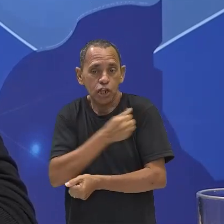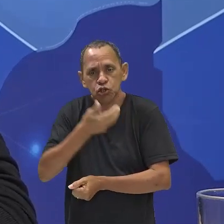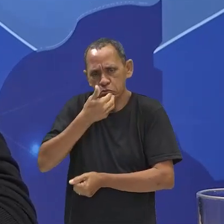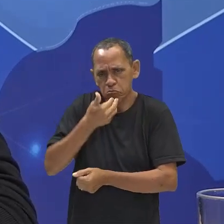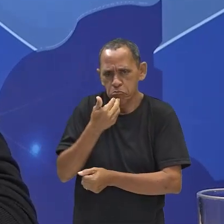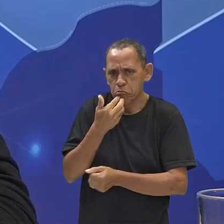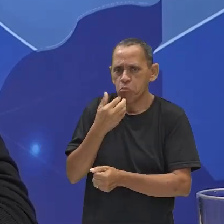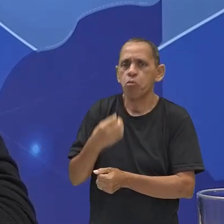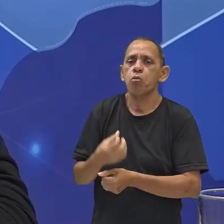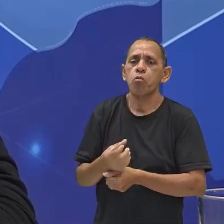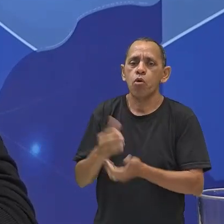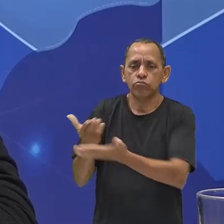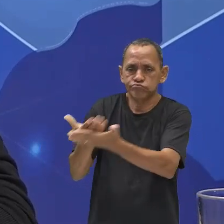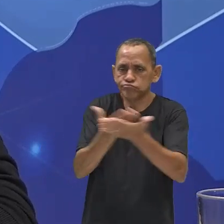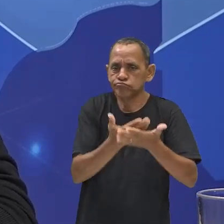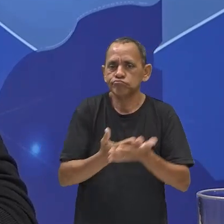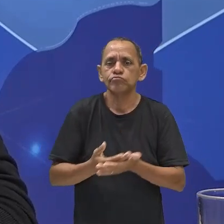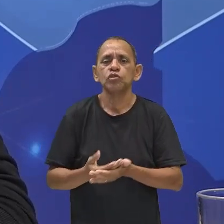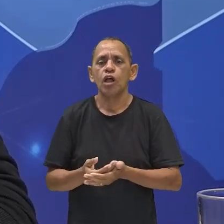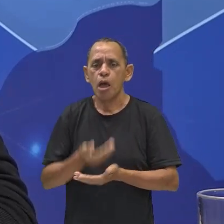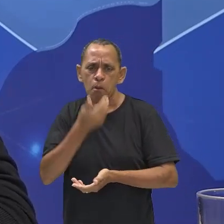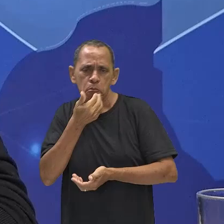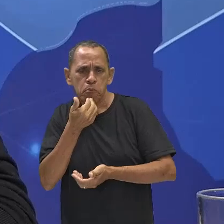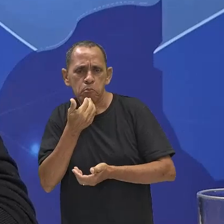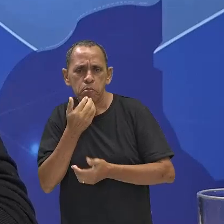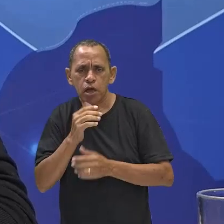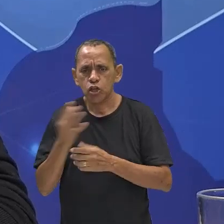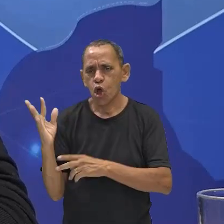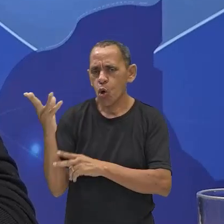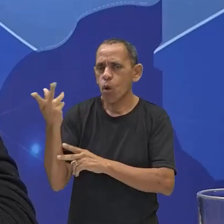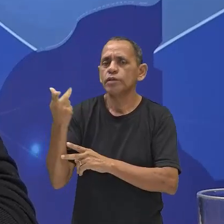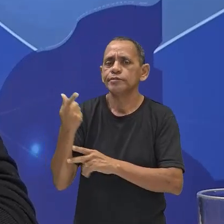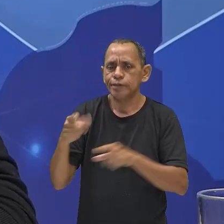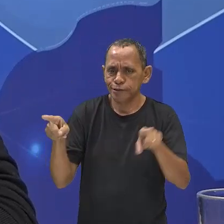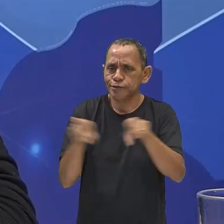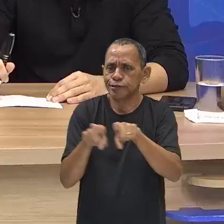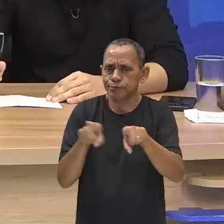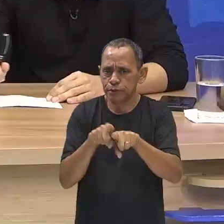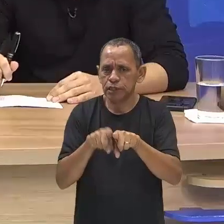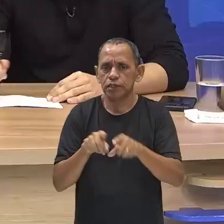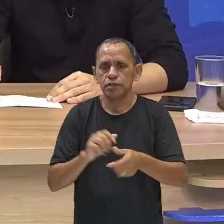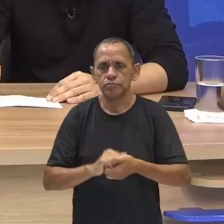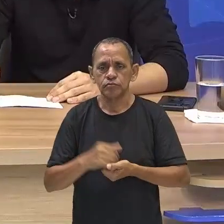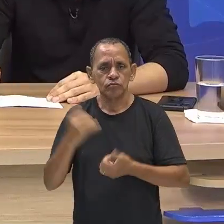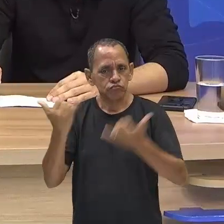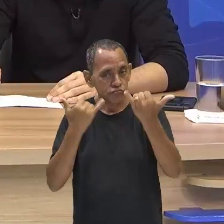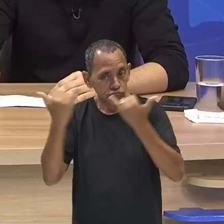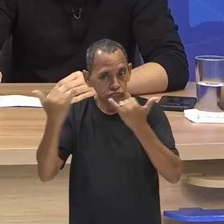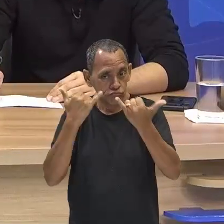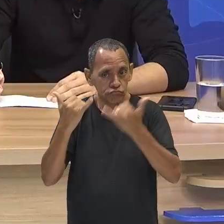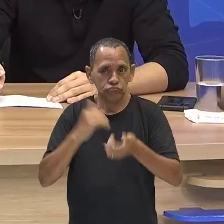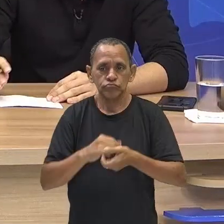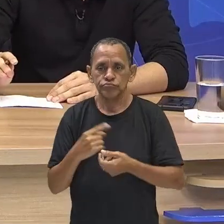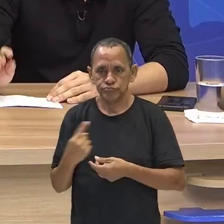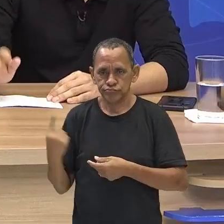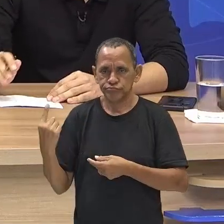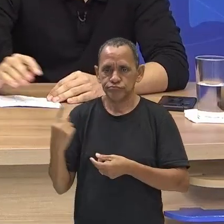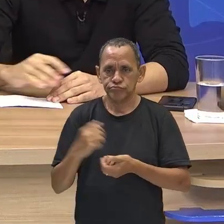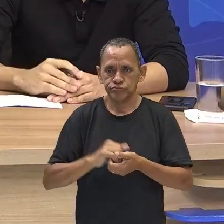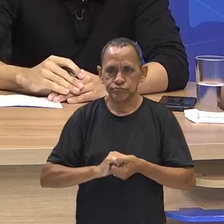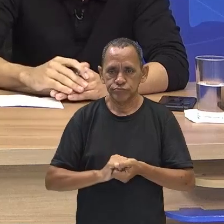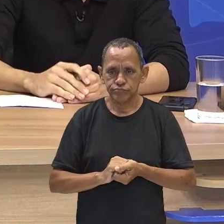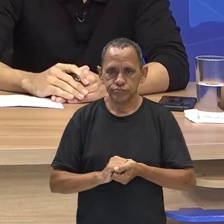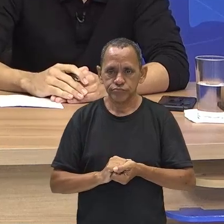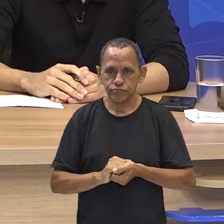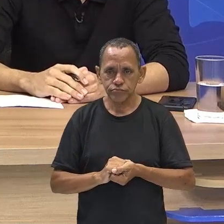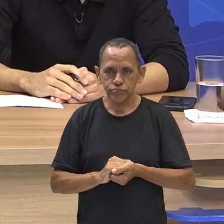possível. Acredito que agora a Dainara tem algumas informações a respeito da troca de logins, que ocorre todo ano, tá? Então, eu peço também que atentem essa